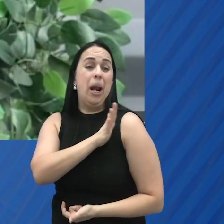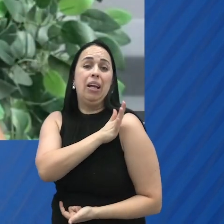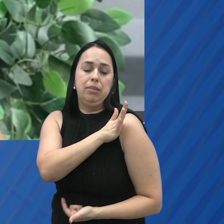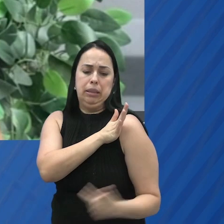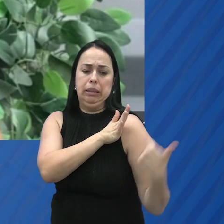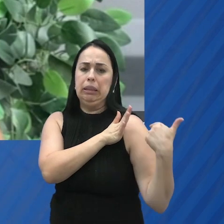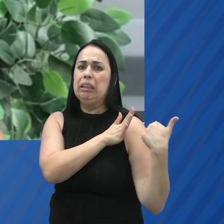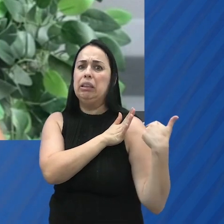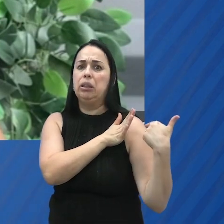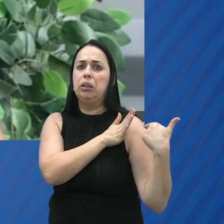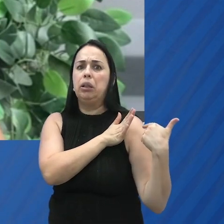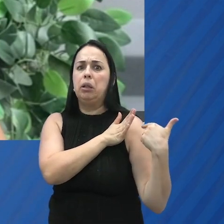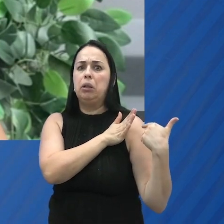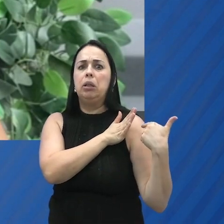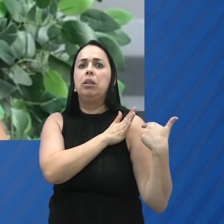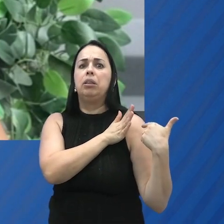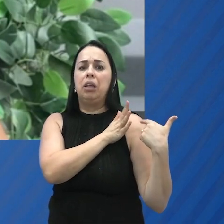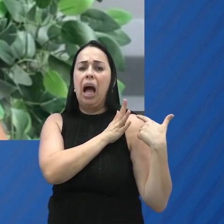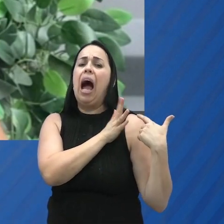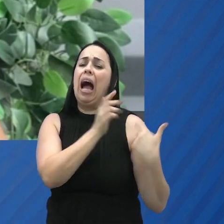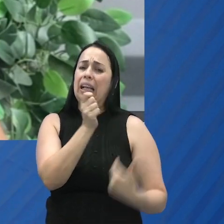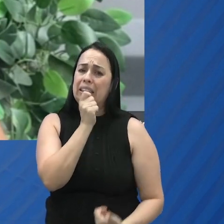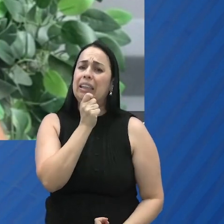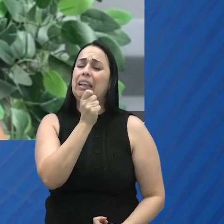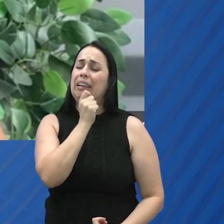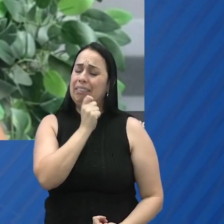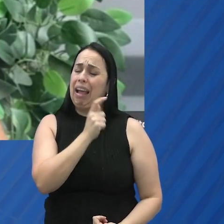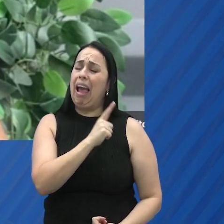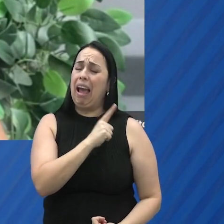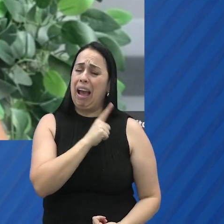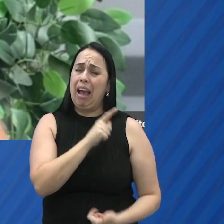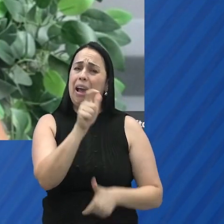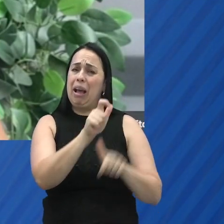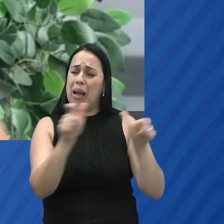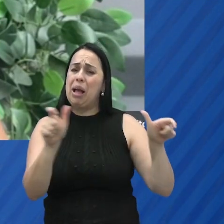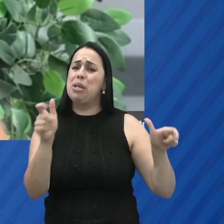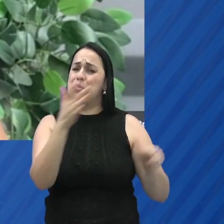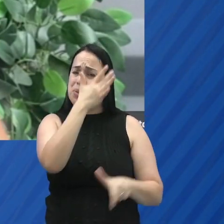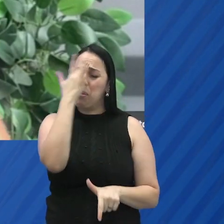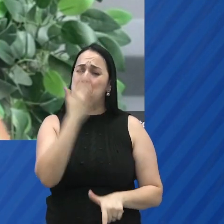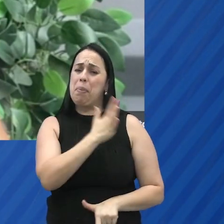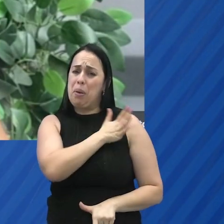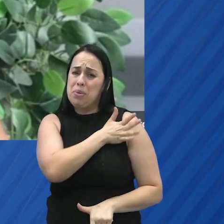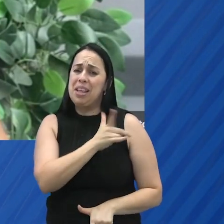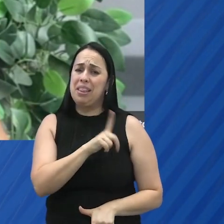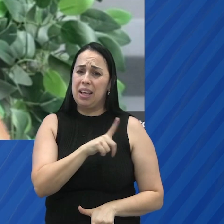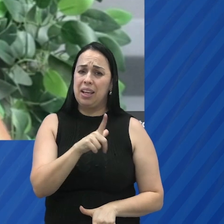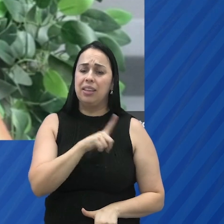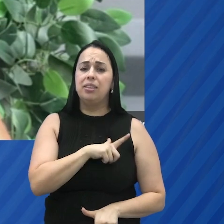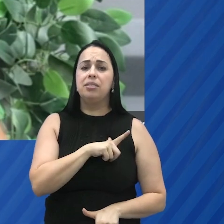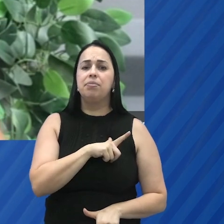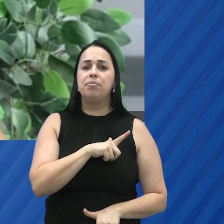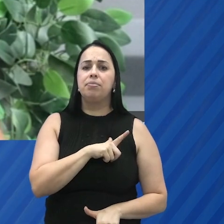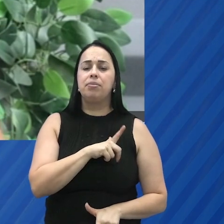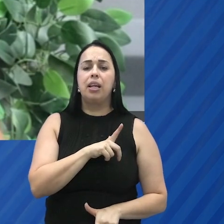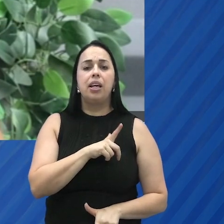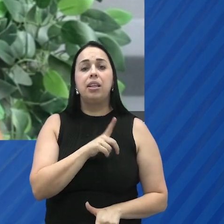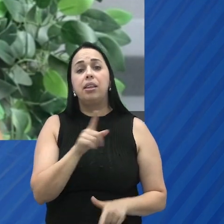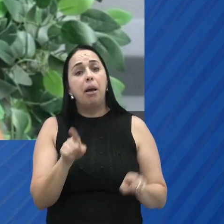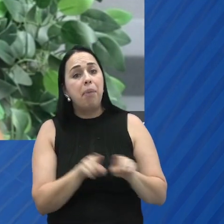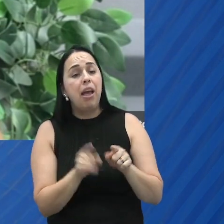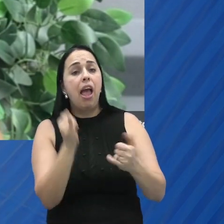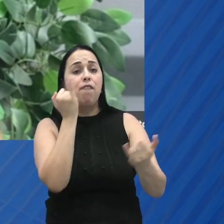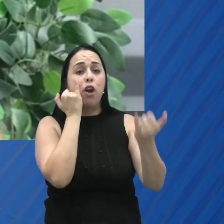o preconceito e o estigma, ele ainda é muito grande e presente, né? E